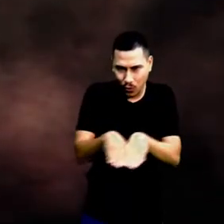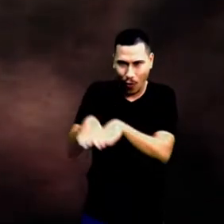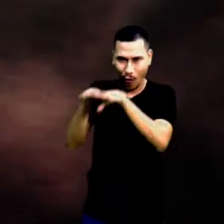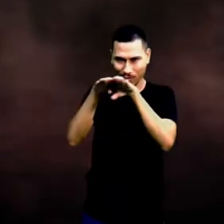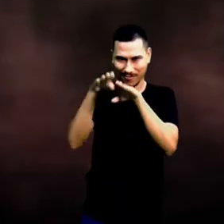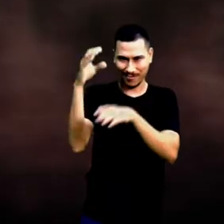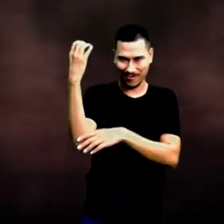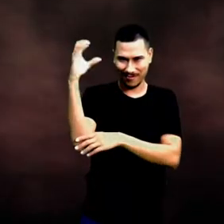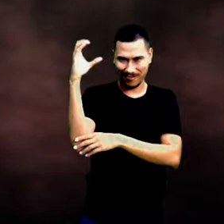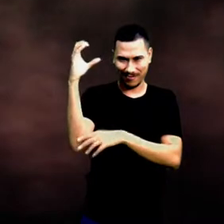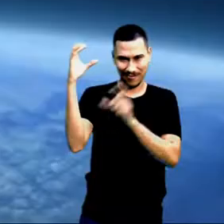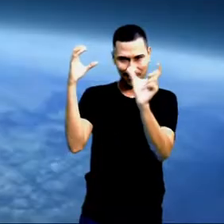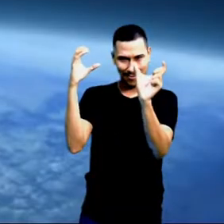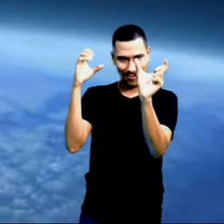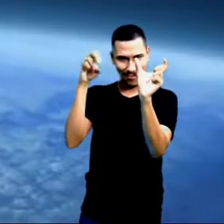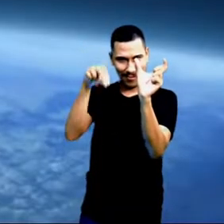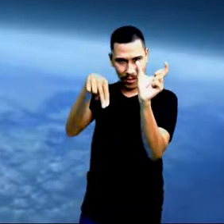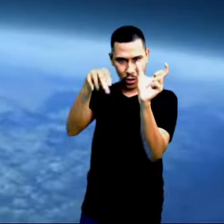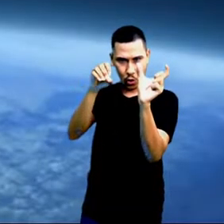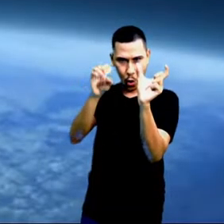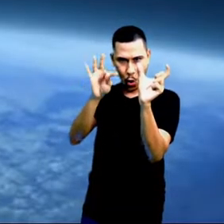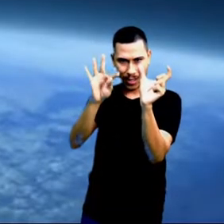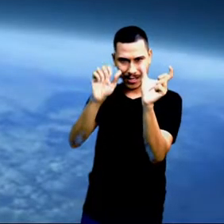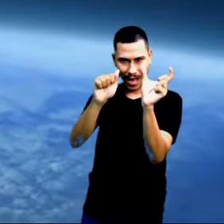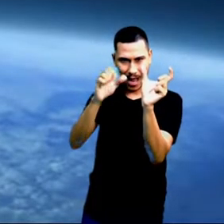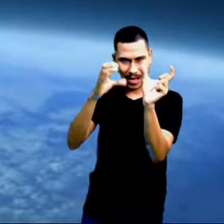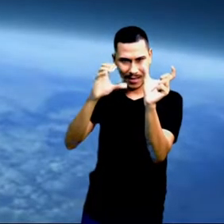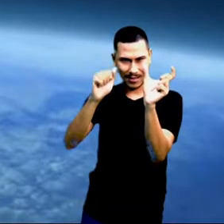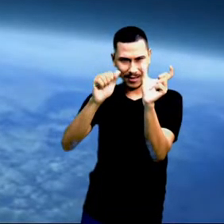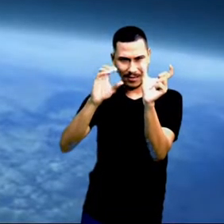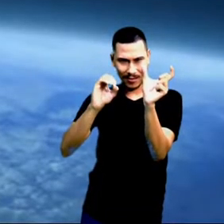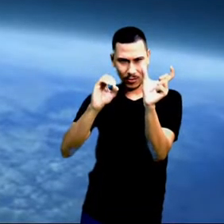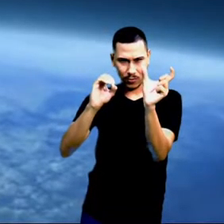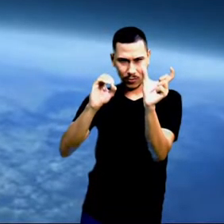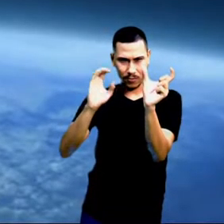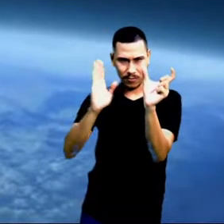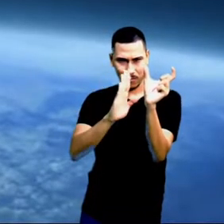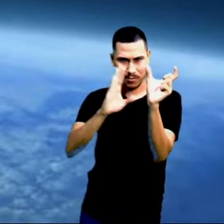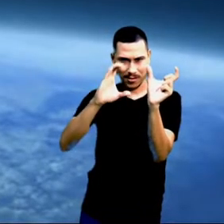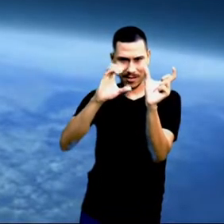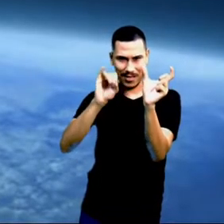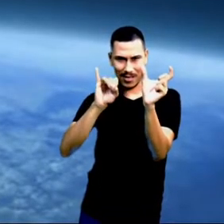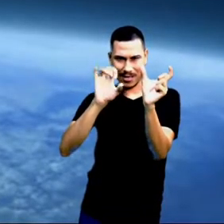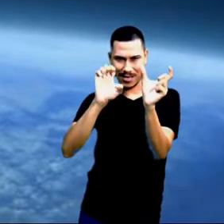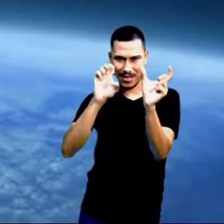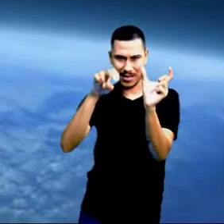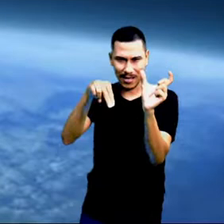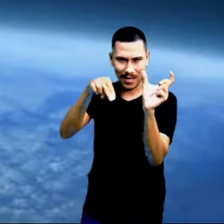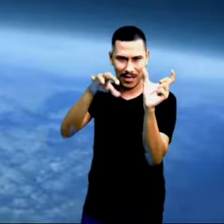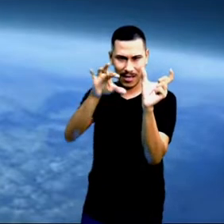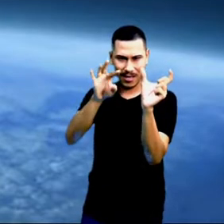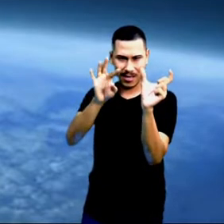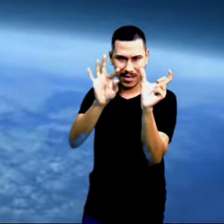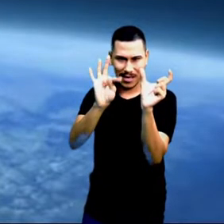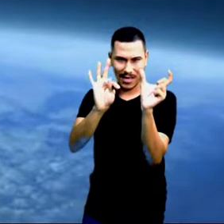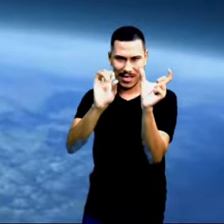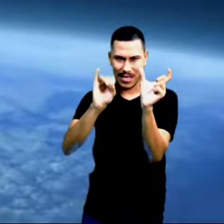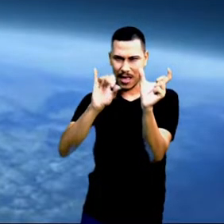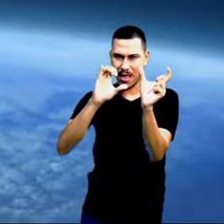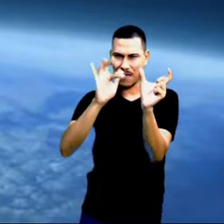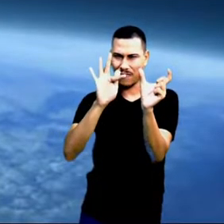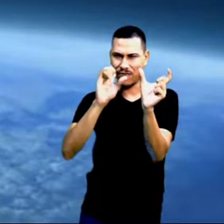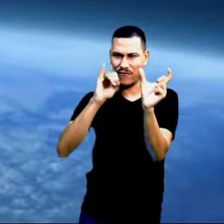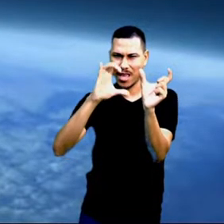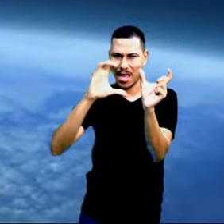científica. Vamos ver alguns exemplos? Olha aí. A NASA, a Estação Espacial